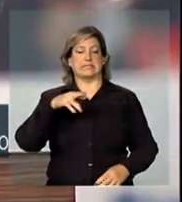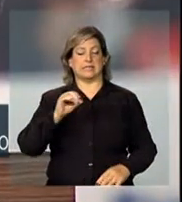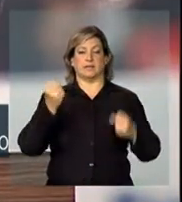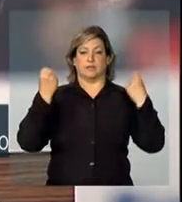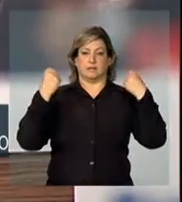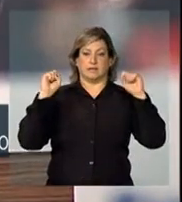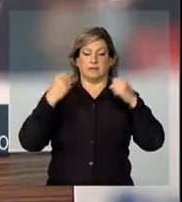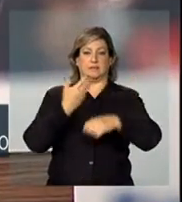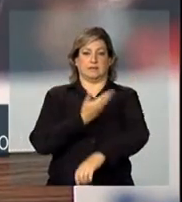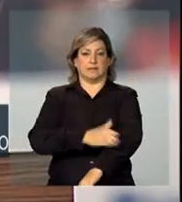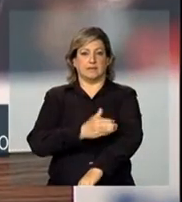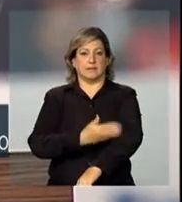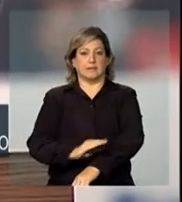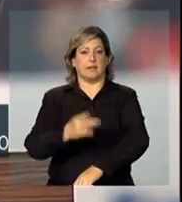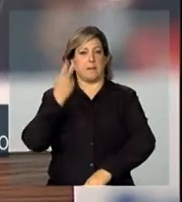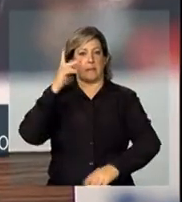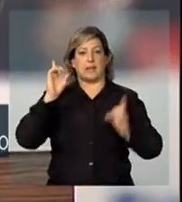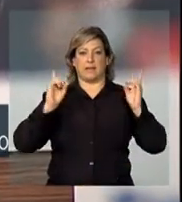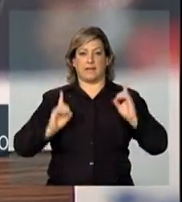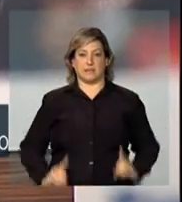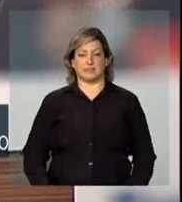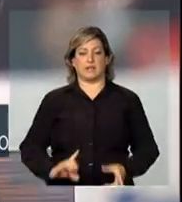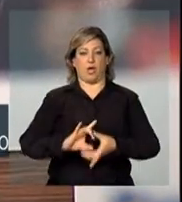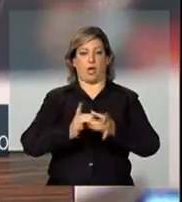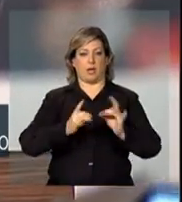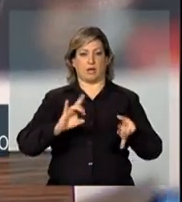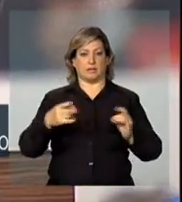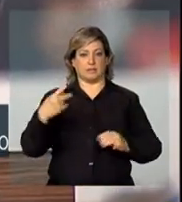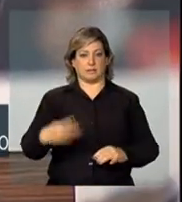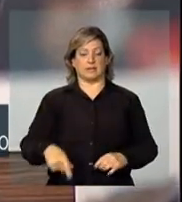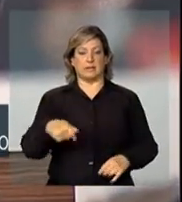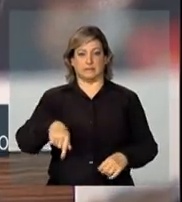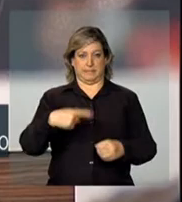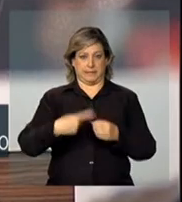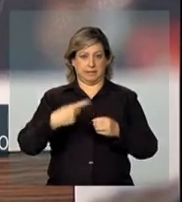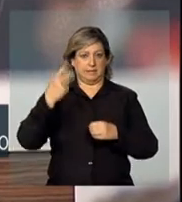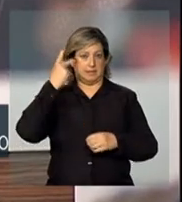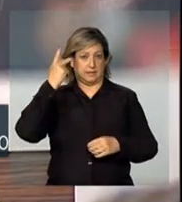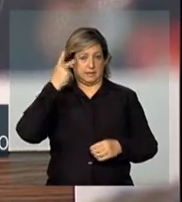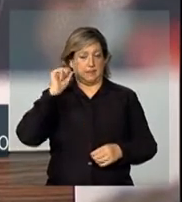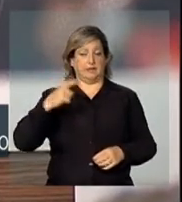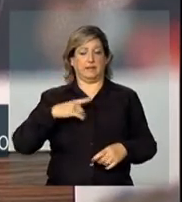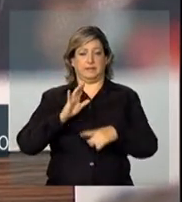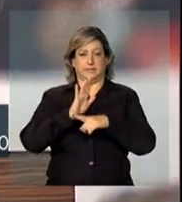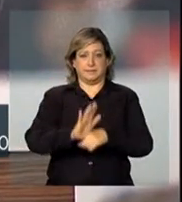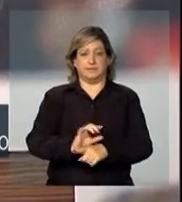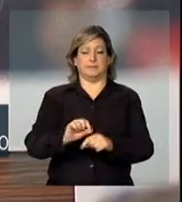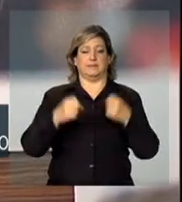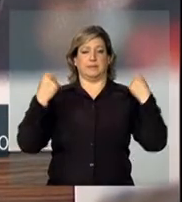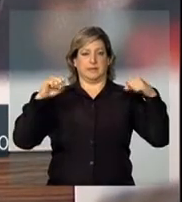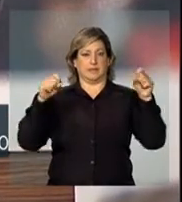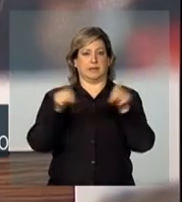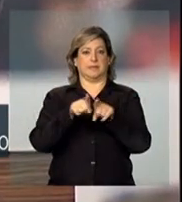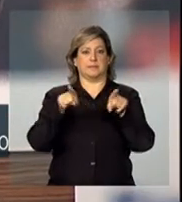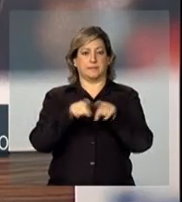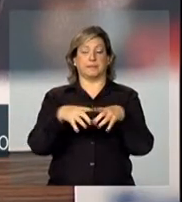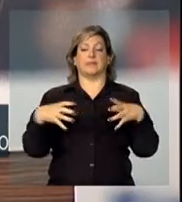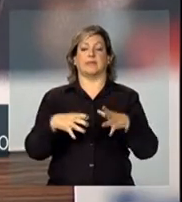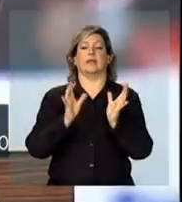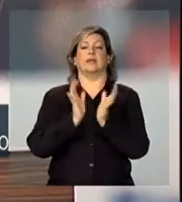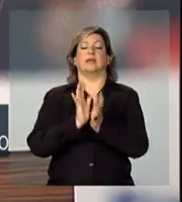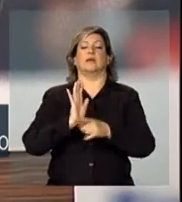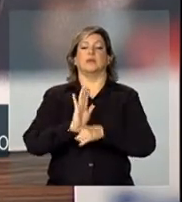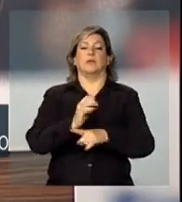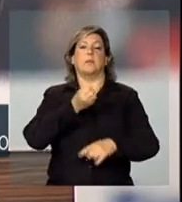Desportivo paraolímpico na cidade de São Paulo que vai enriquecer ainda mais o nosso Esporte e cultivar